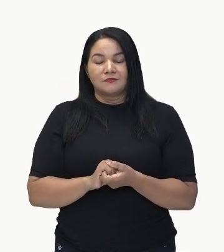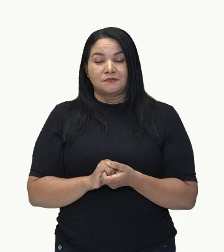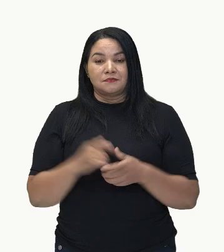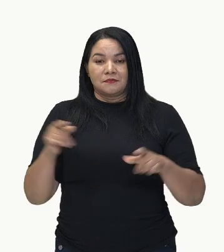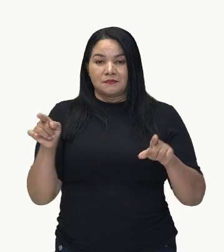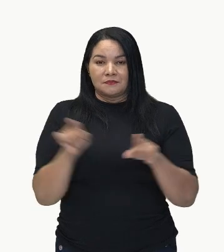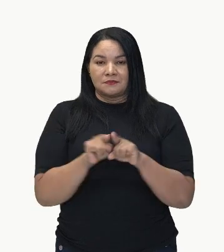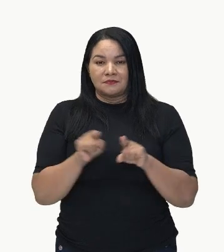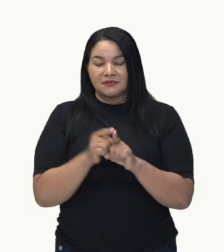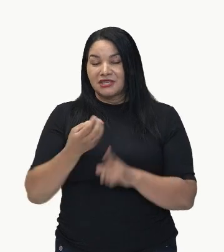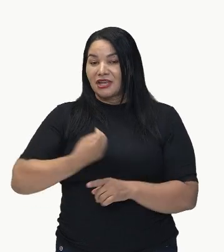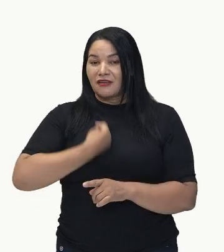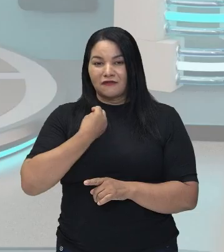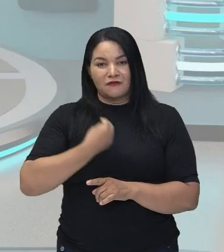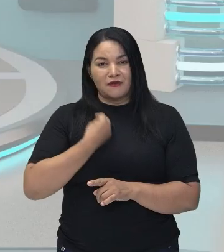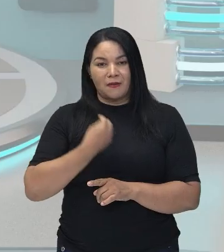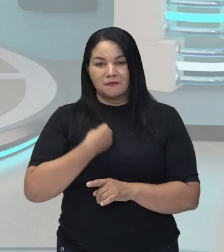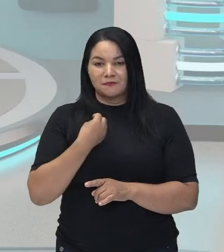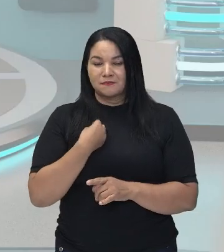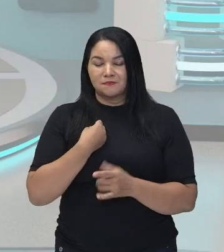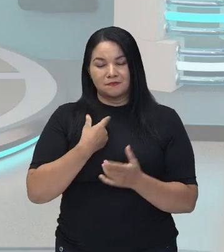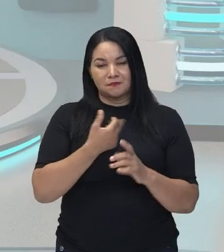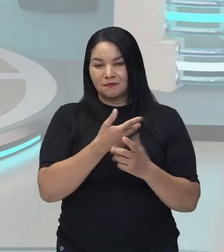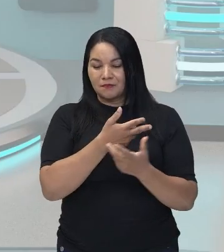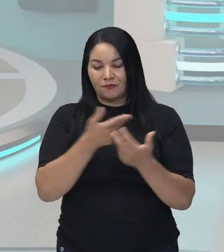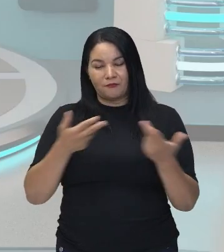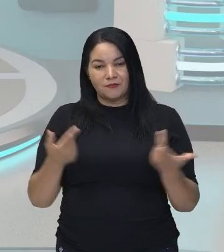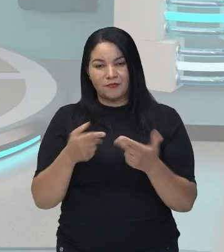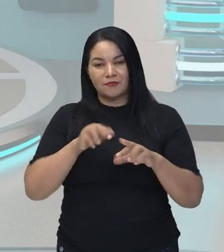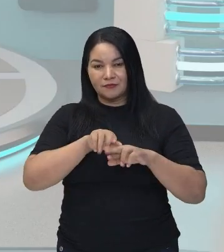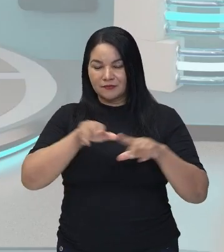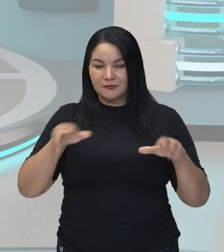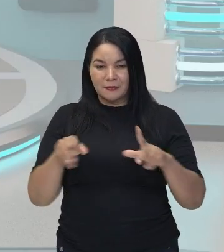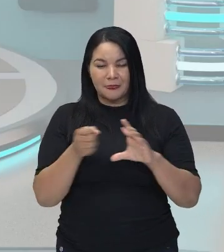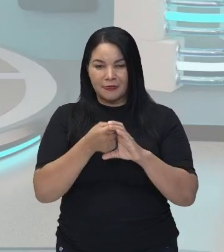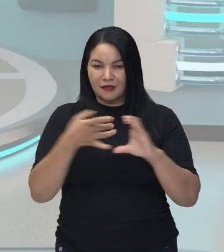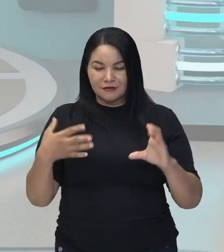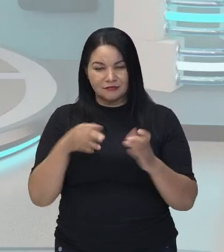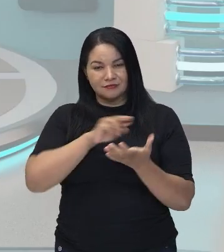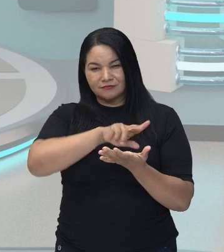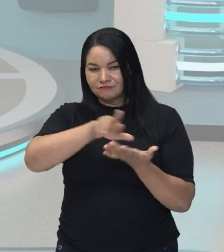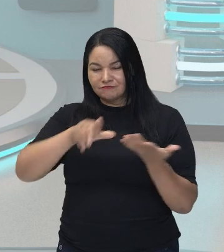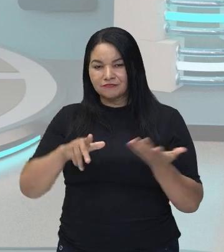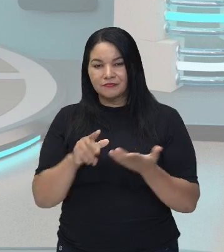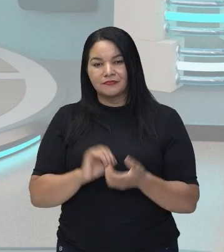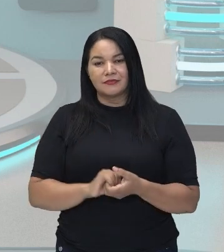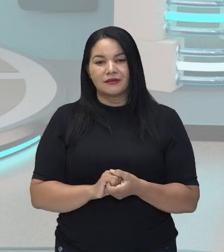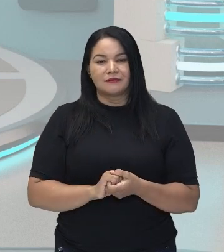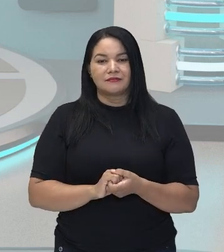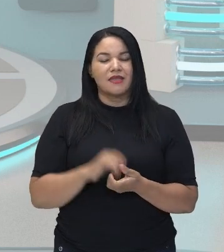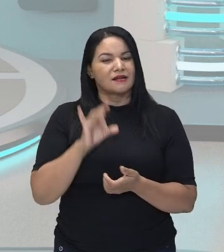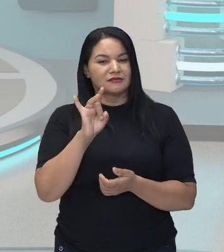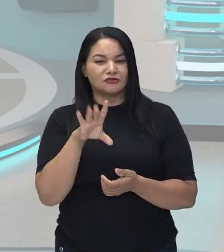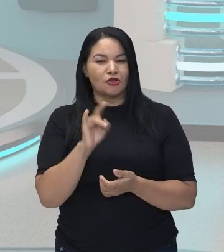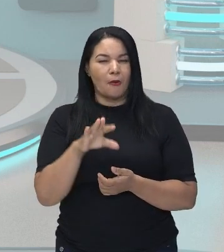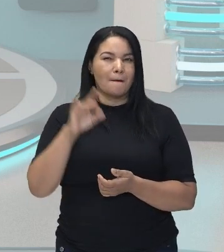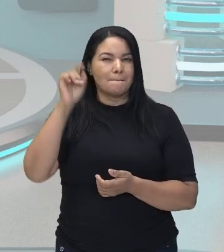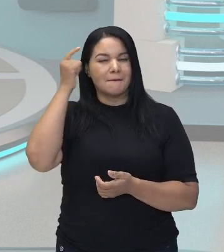efetivamente vivenciá-las em suas características. Não é ali ficar